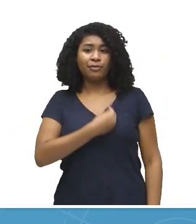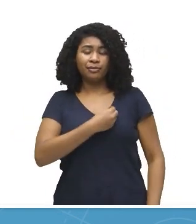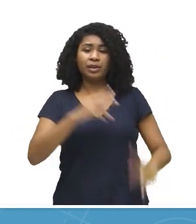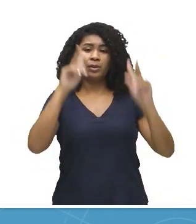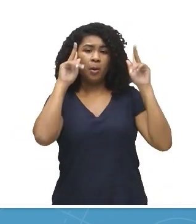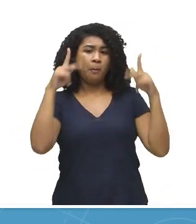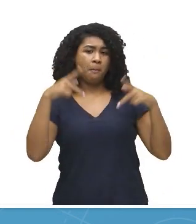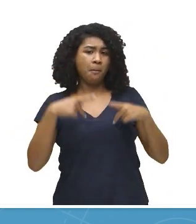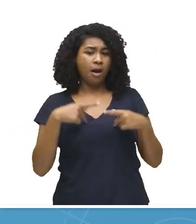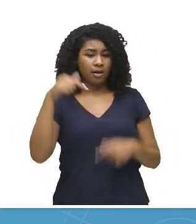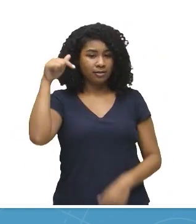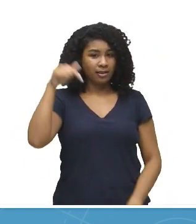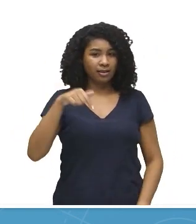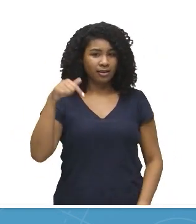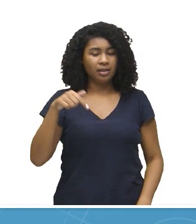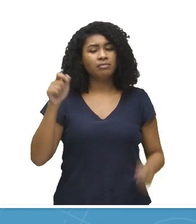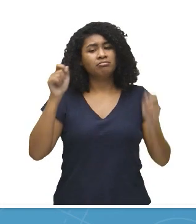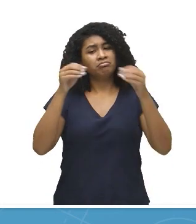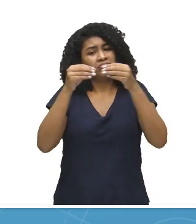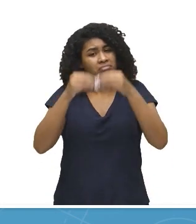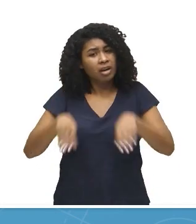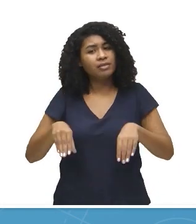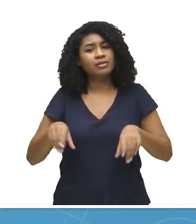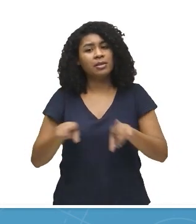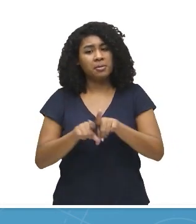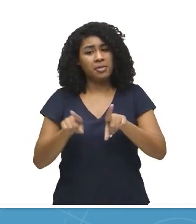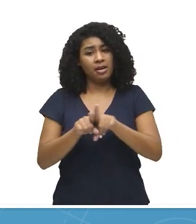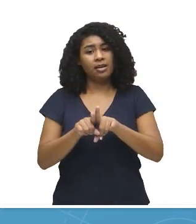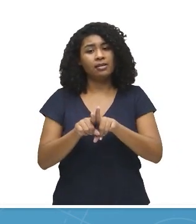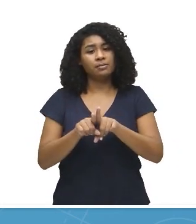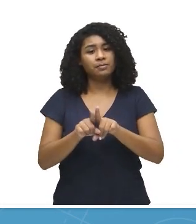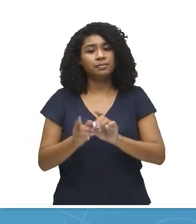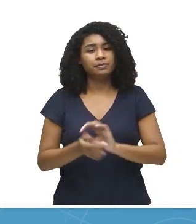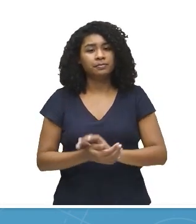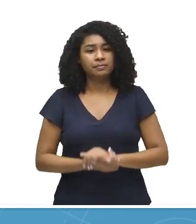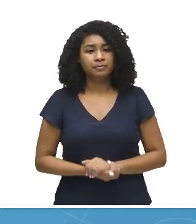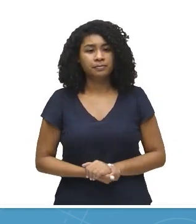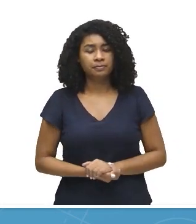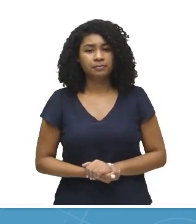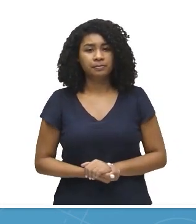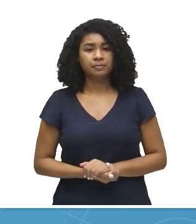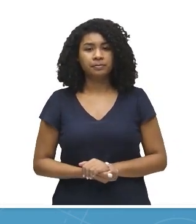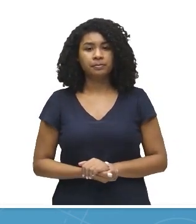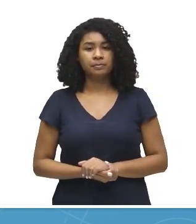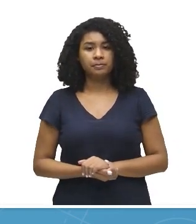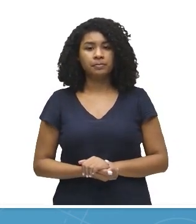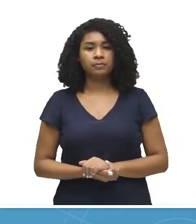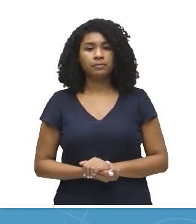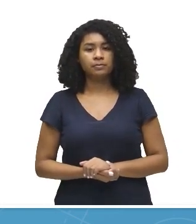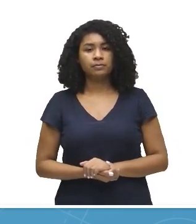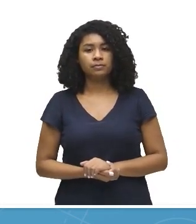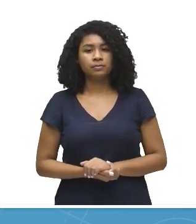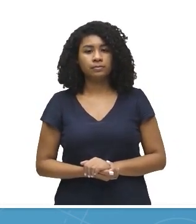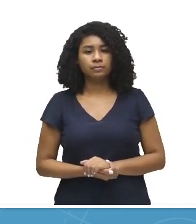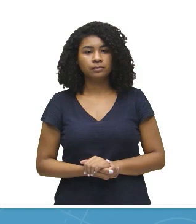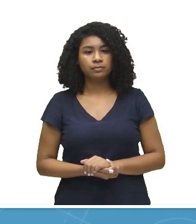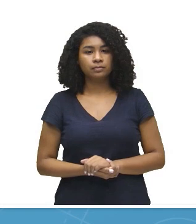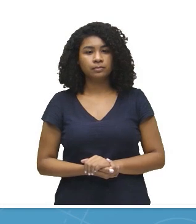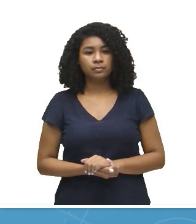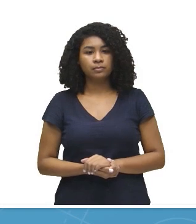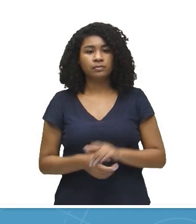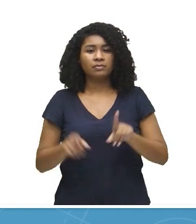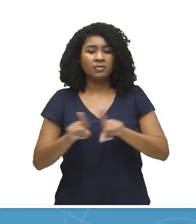na Terra, tá, gente? E nos próprios seres humanos, né? Então, causando